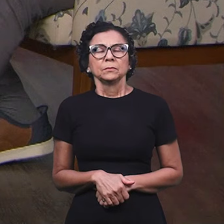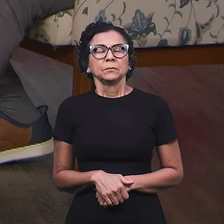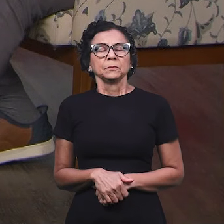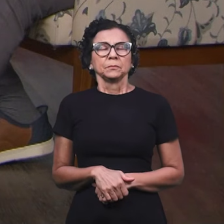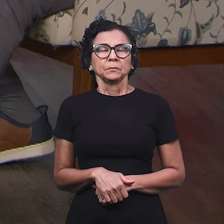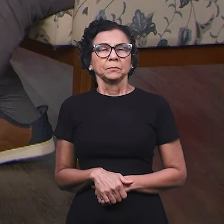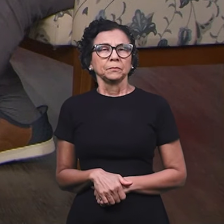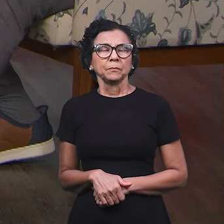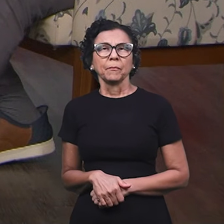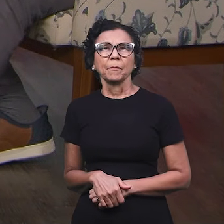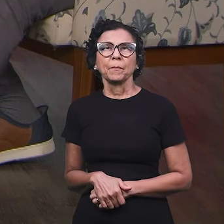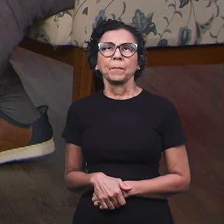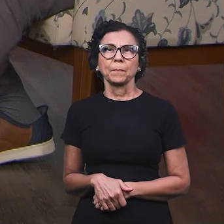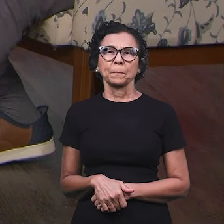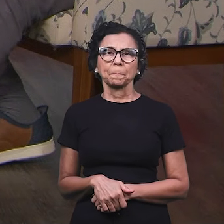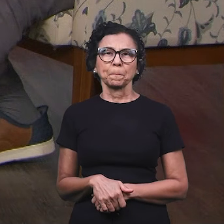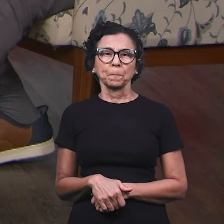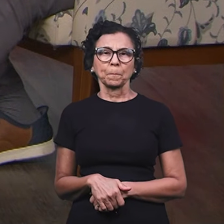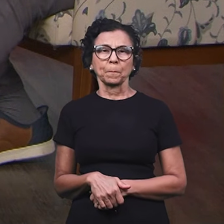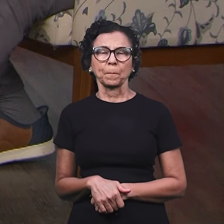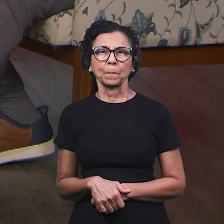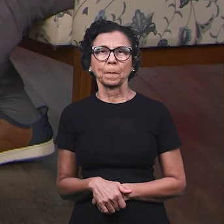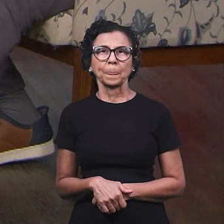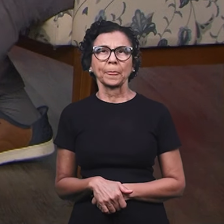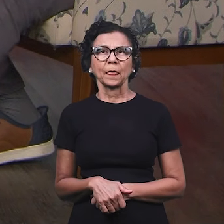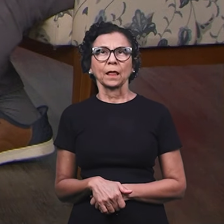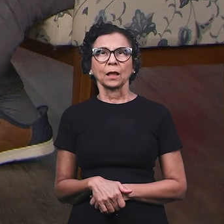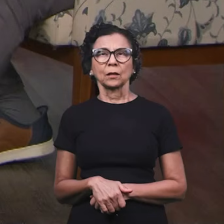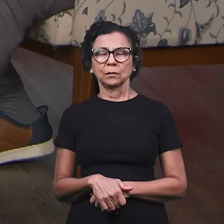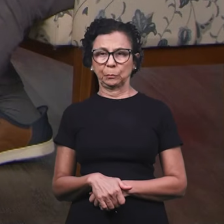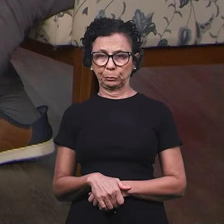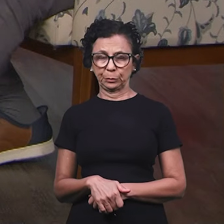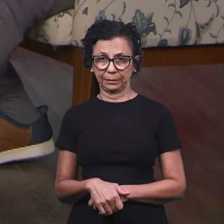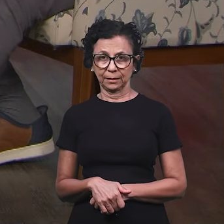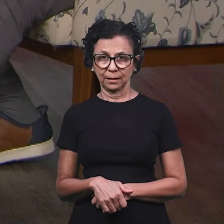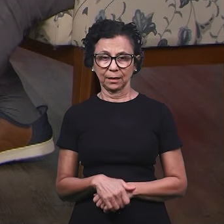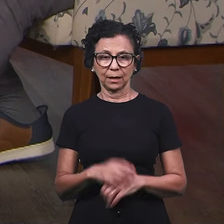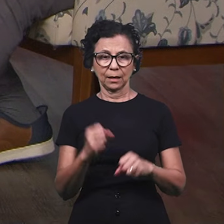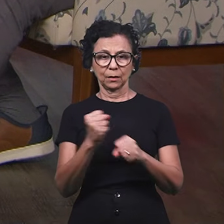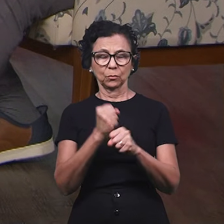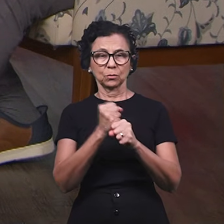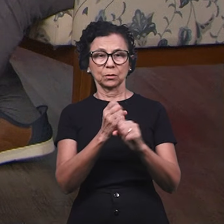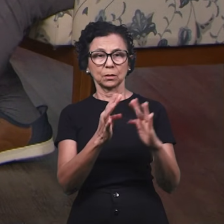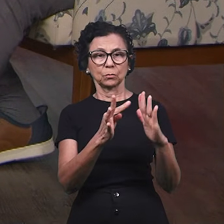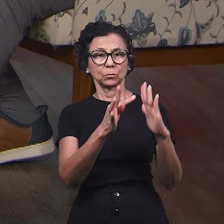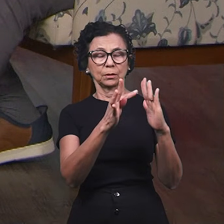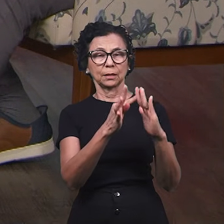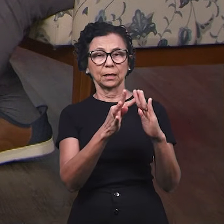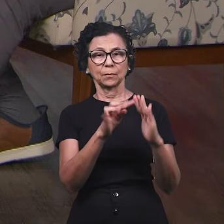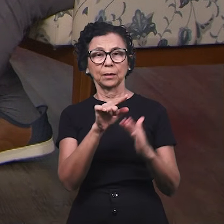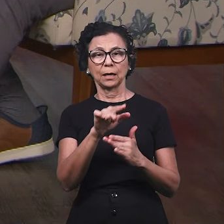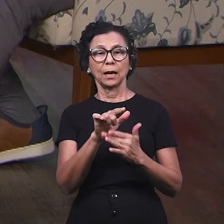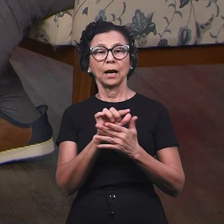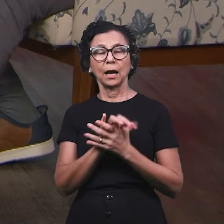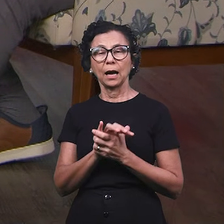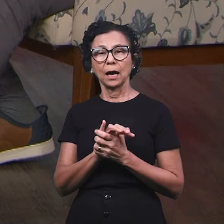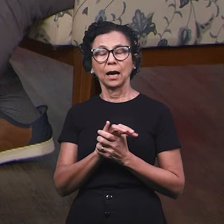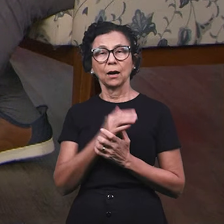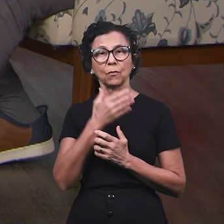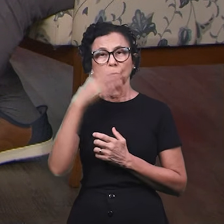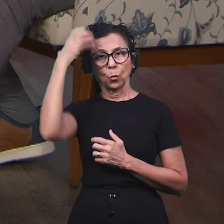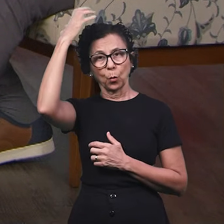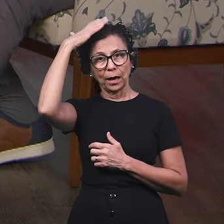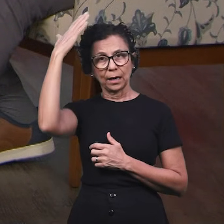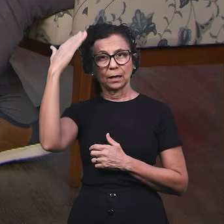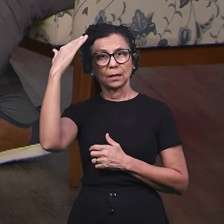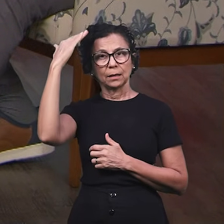está operando aqui. Glória E a a pessoa Jesus. tende a achar que, para pegar o templo, a arquitetura do templo, então foi Salomão. É bom